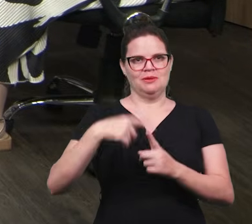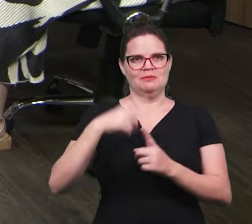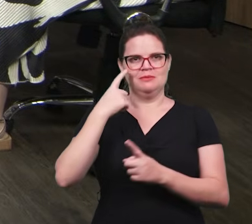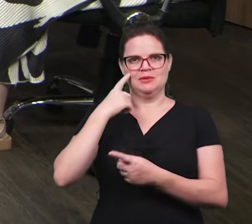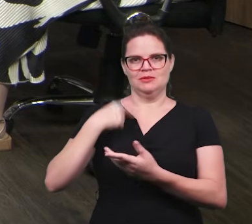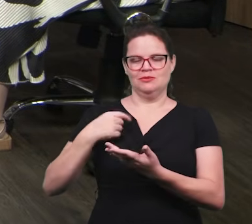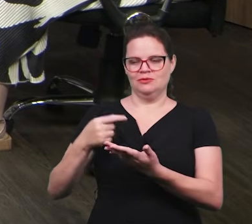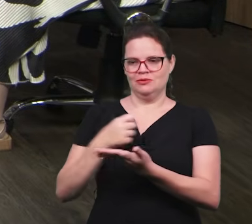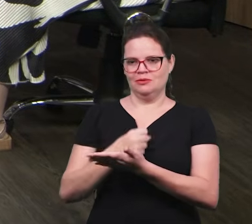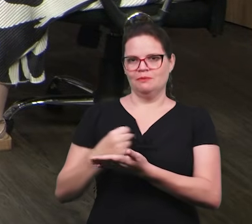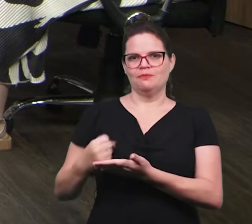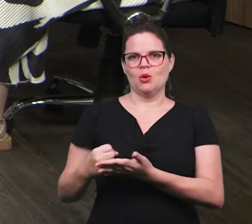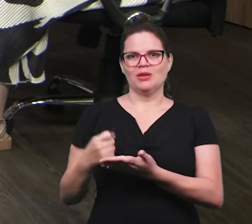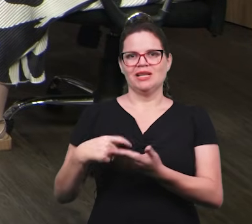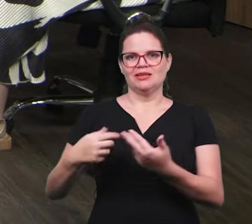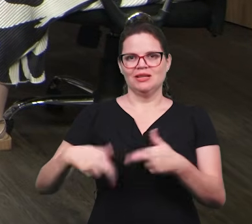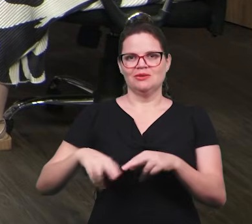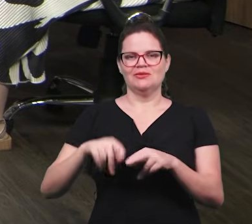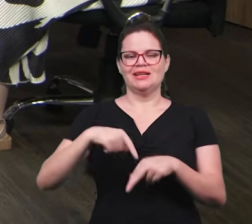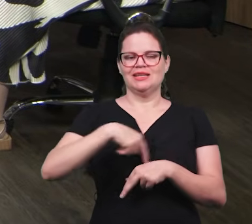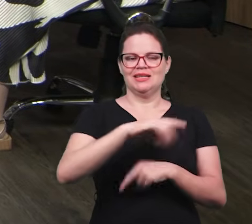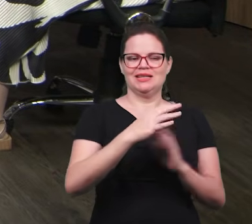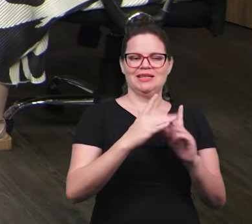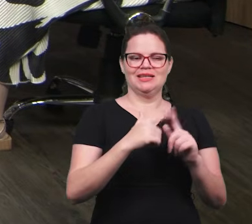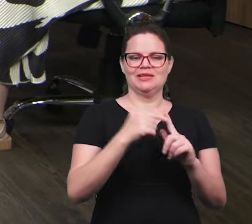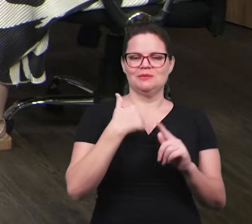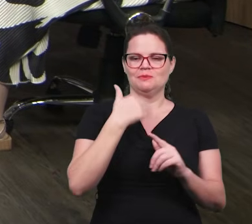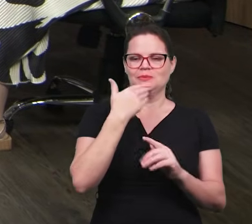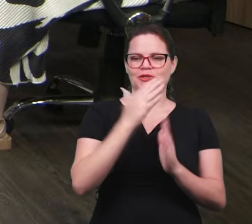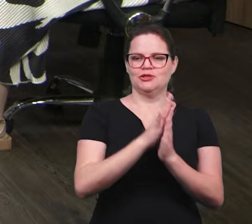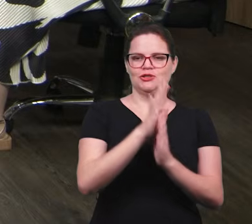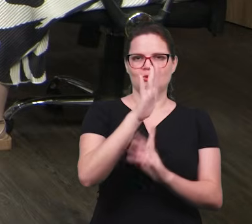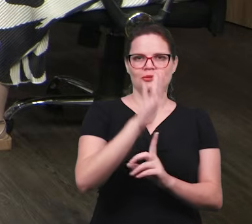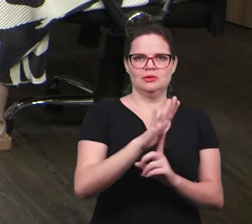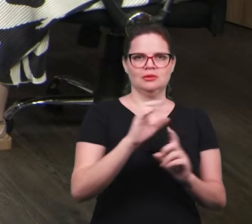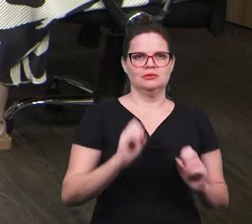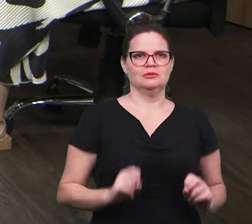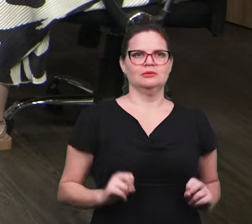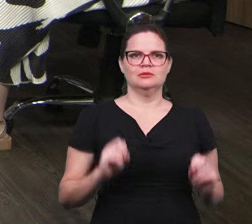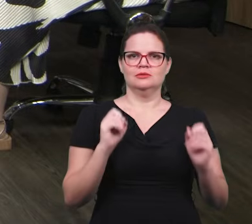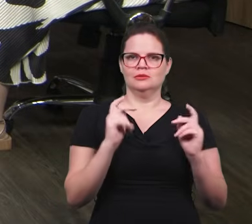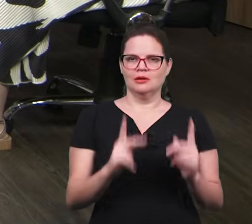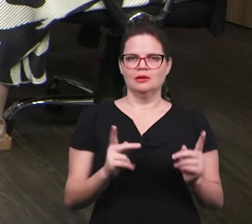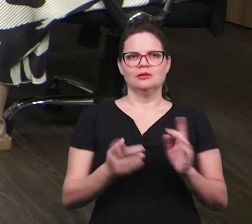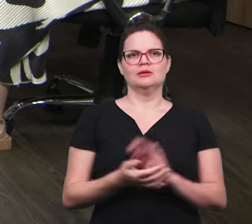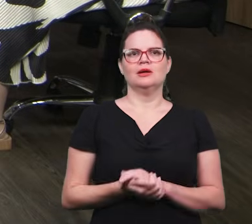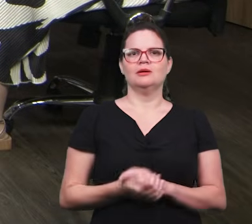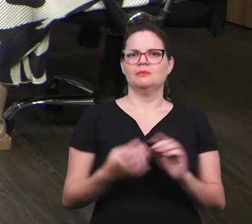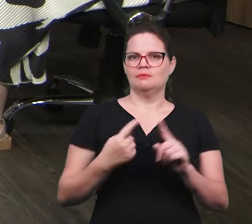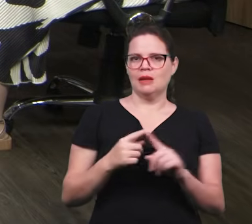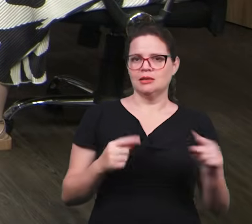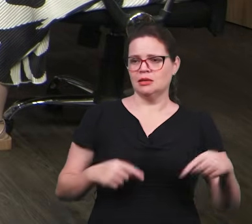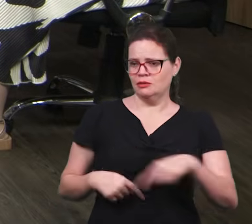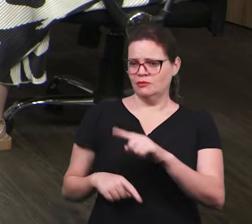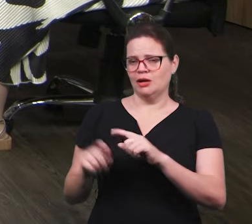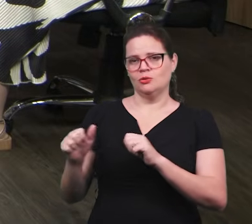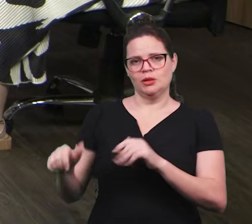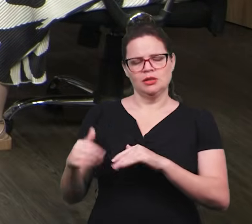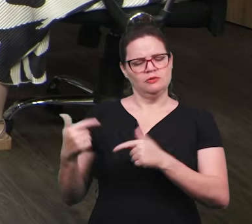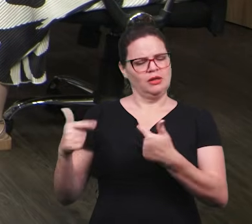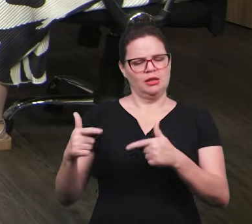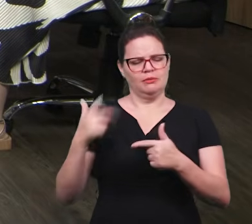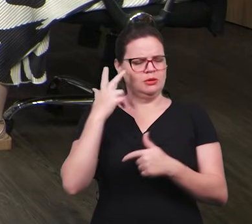lá, ia na igreja, pedia oração, tá bom, não tem problema, né? Enquanto ele estava fazendo o trabalho dele, fazia. Então,